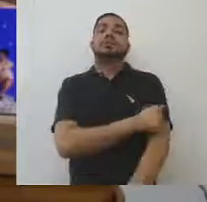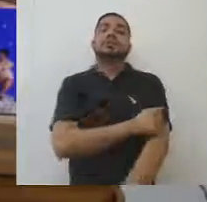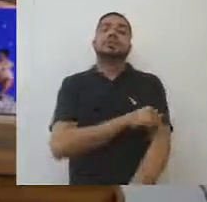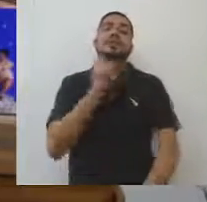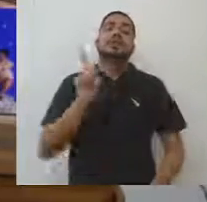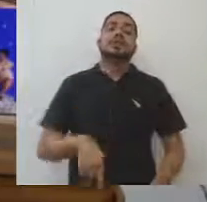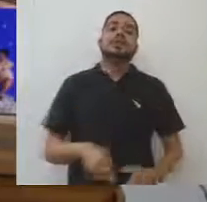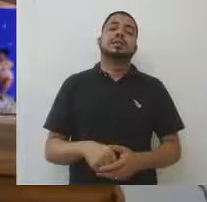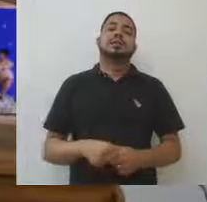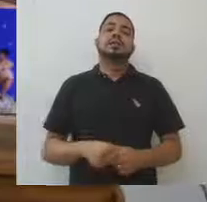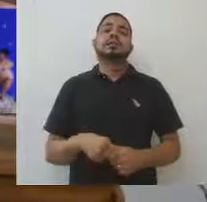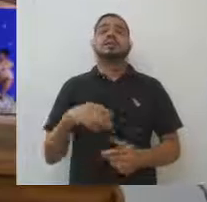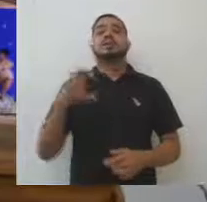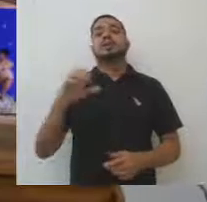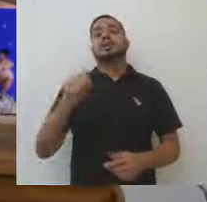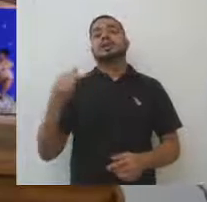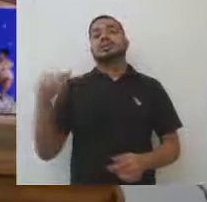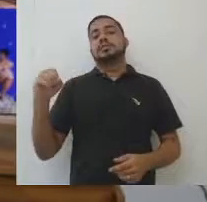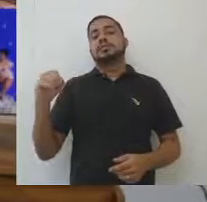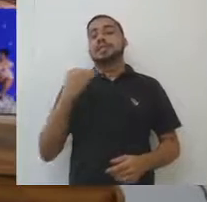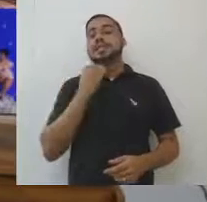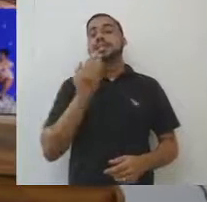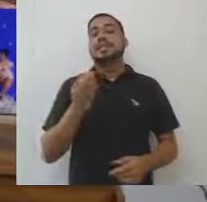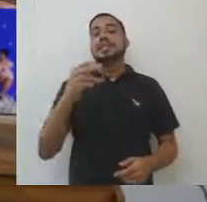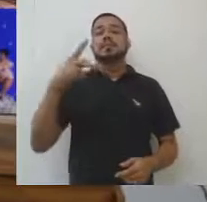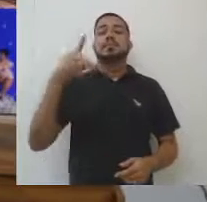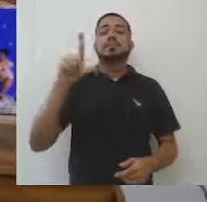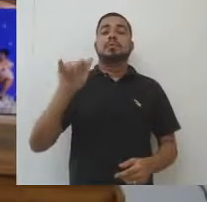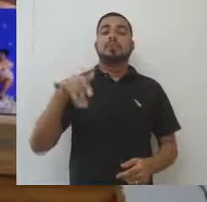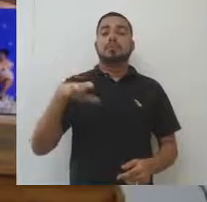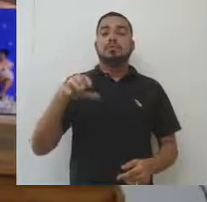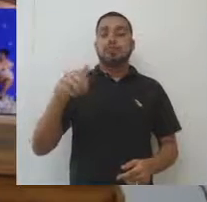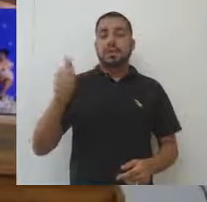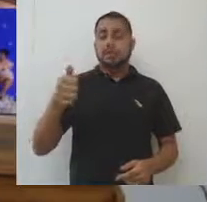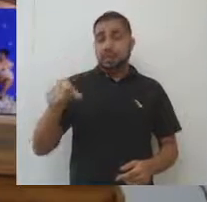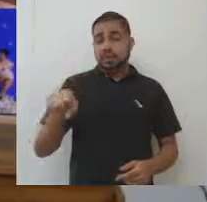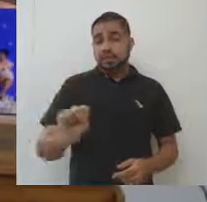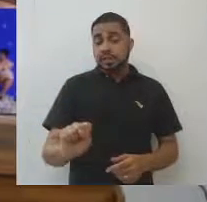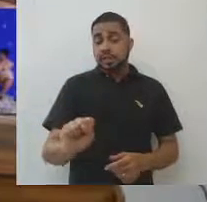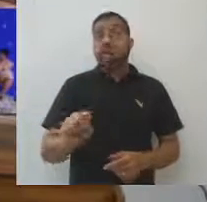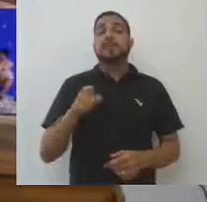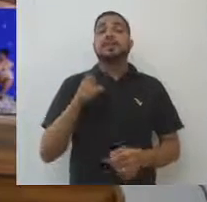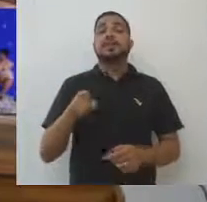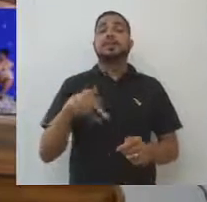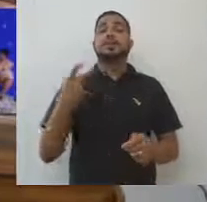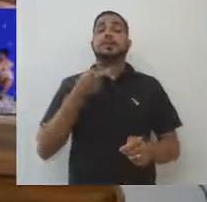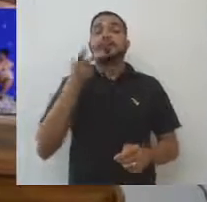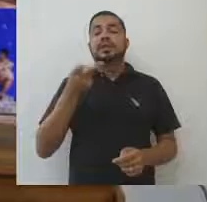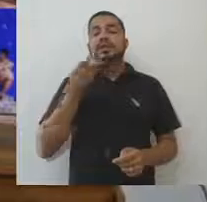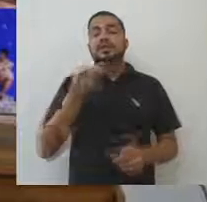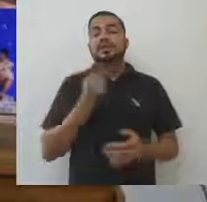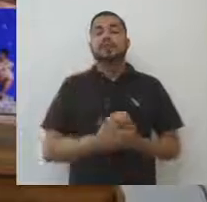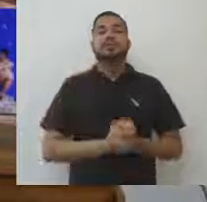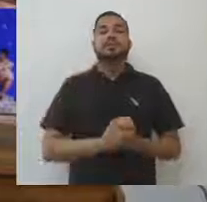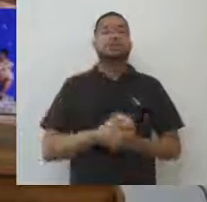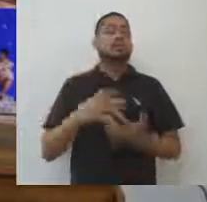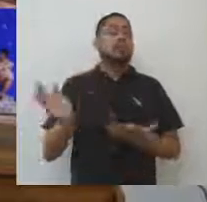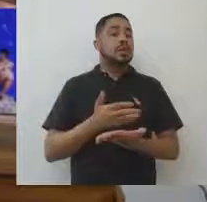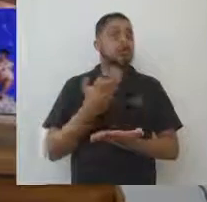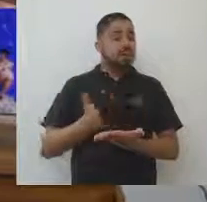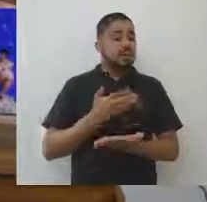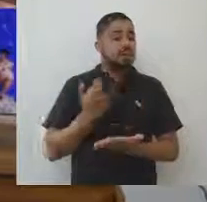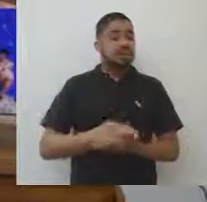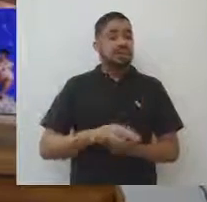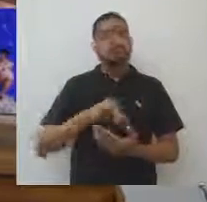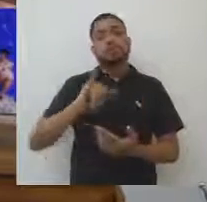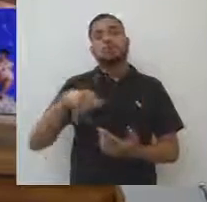o espetáculo Cão Sem Plumas, de Deborah Cook. Então, que vai justamente falar do livro homônimo de